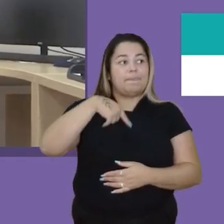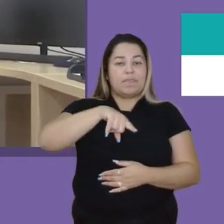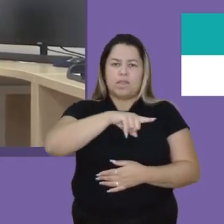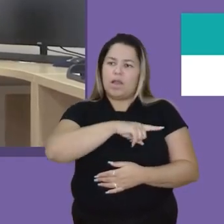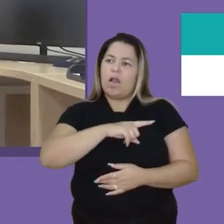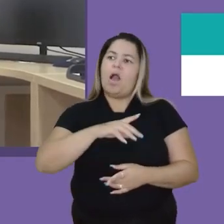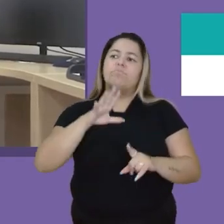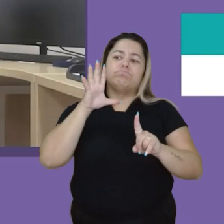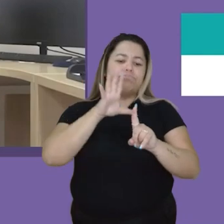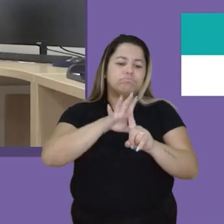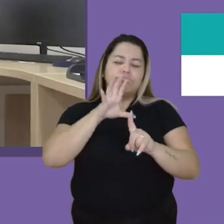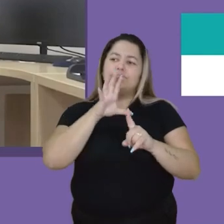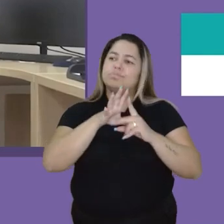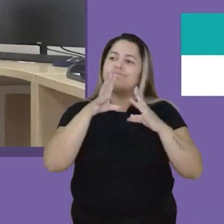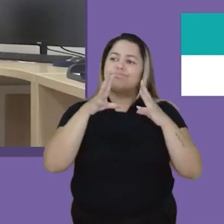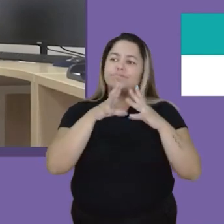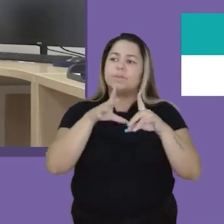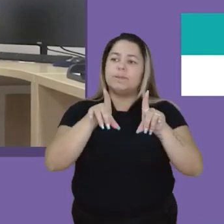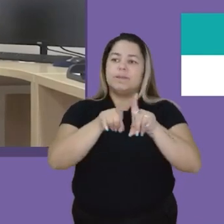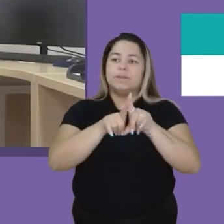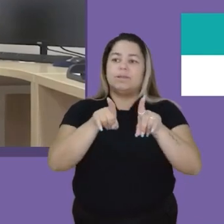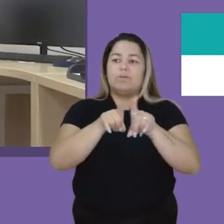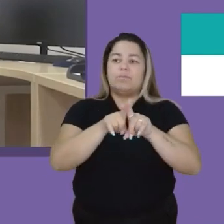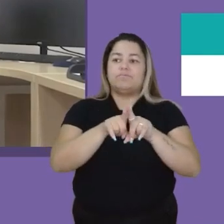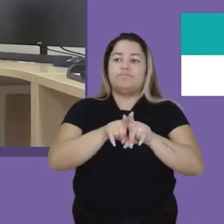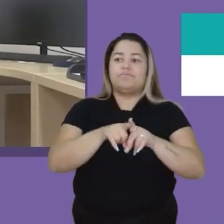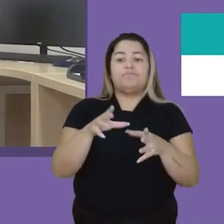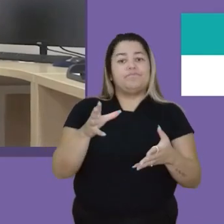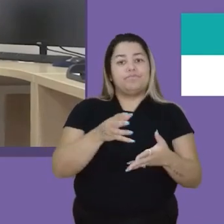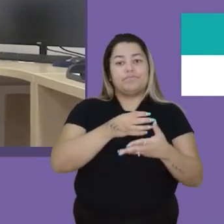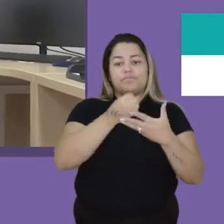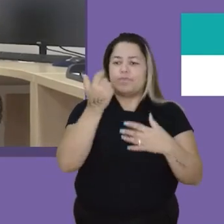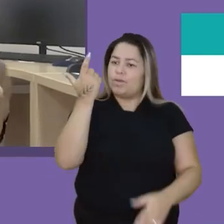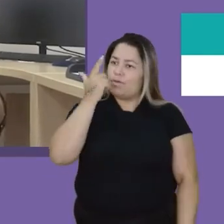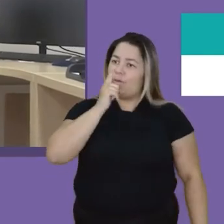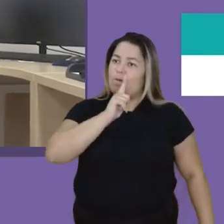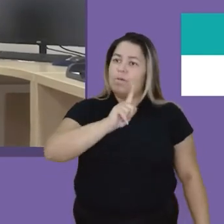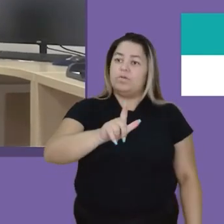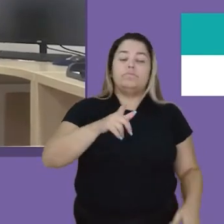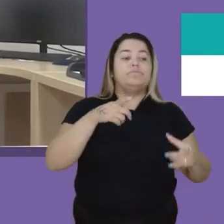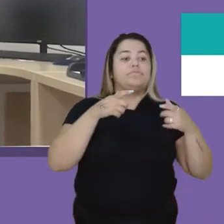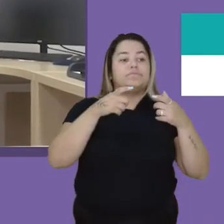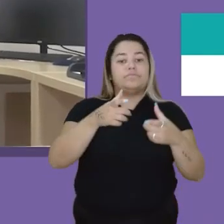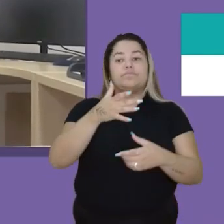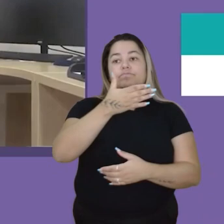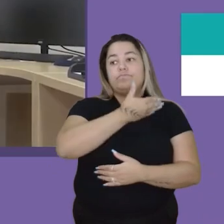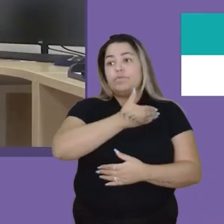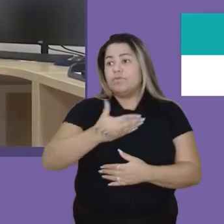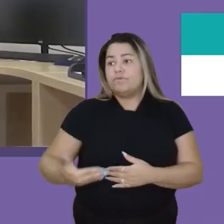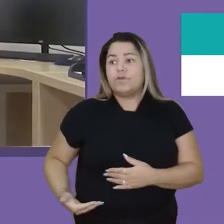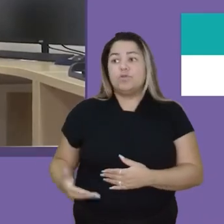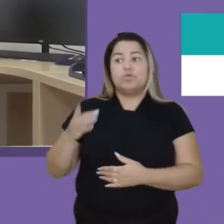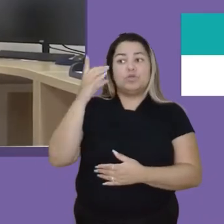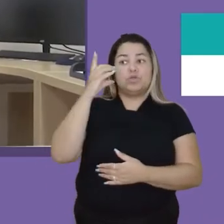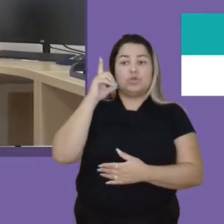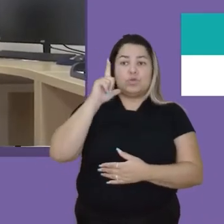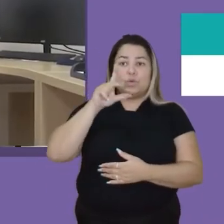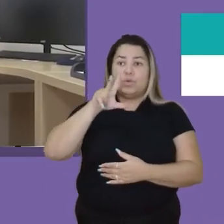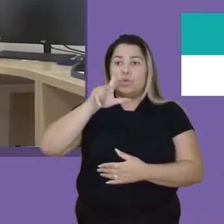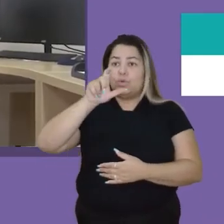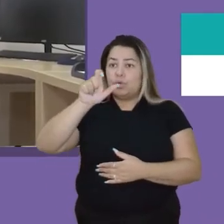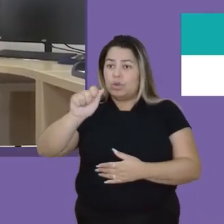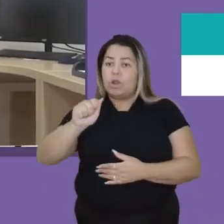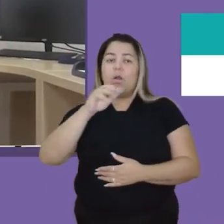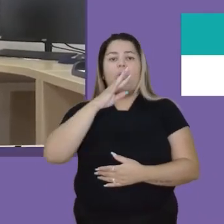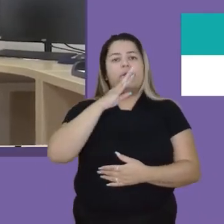para resgatar aquilo que nós conquistamos. E conquistamos onde? No governo de Lula. Com reconhecimento,